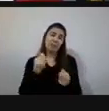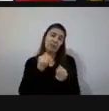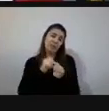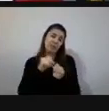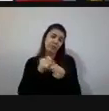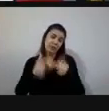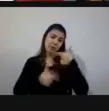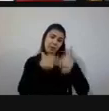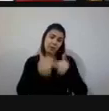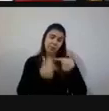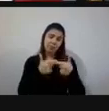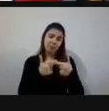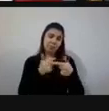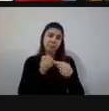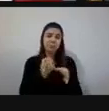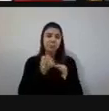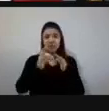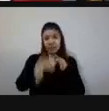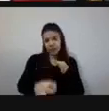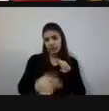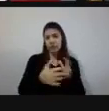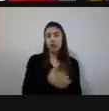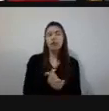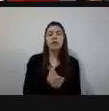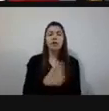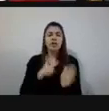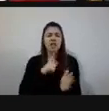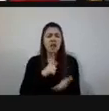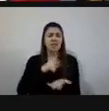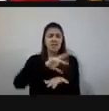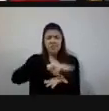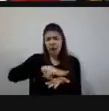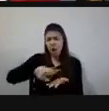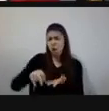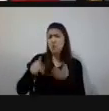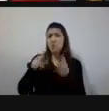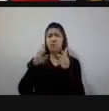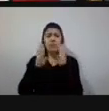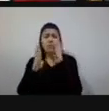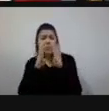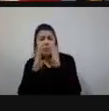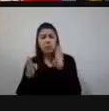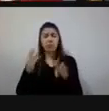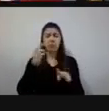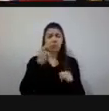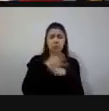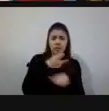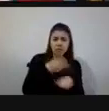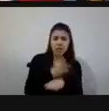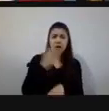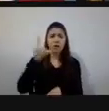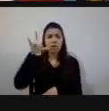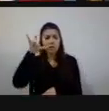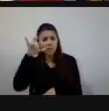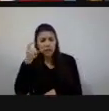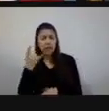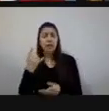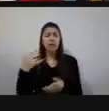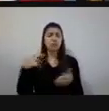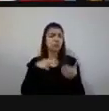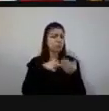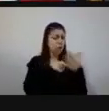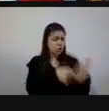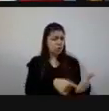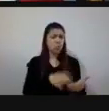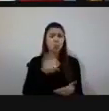pelo Facebook, pelo WhatsApp, pelo Instagram e por aí vai. Que bom que nós temos as redes sociais, né? Então, é